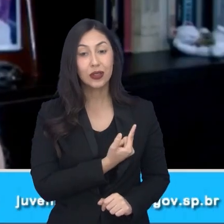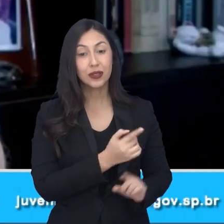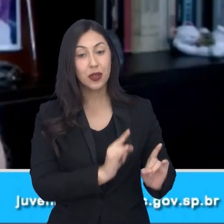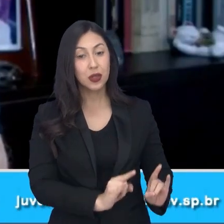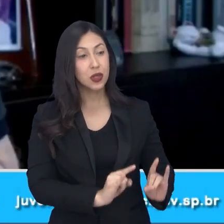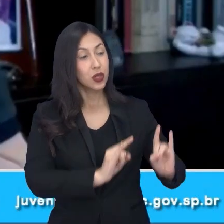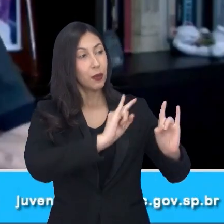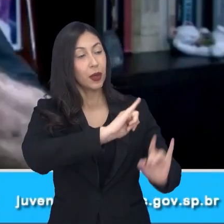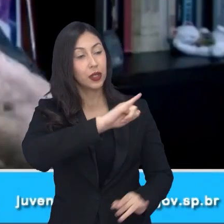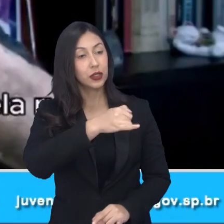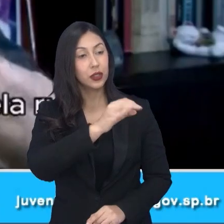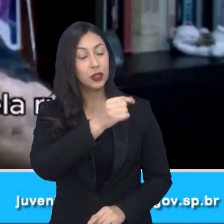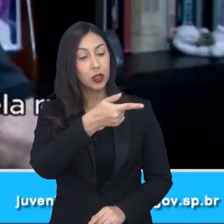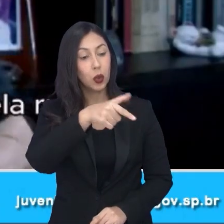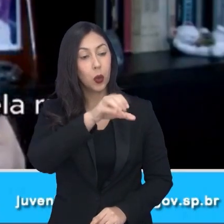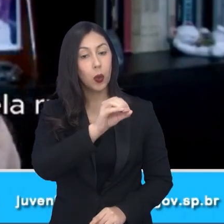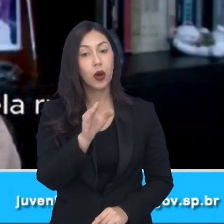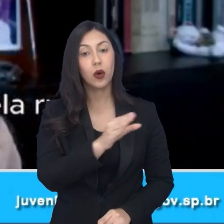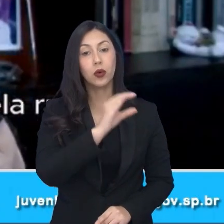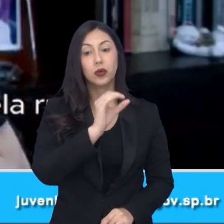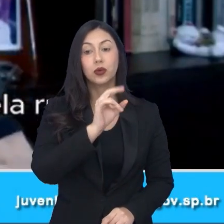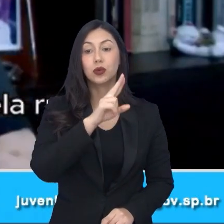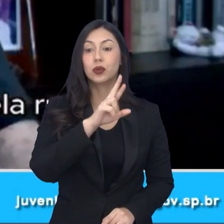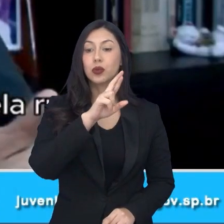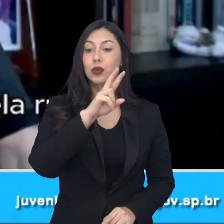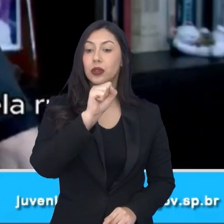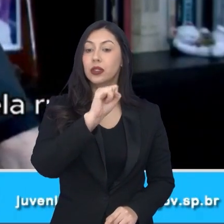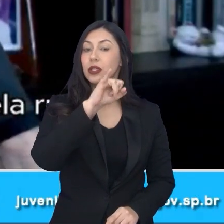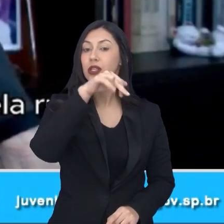do João Curtino, colocamos a beca